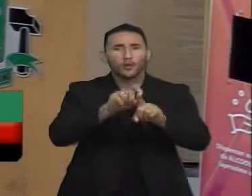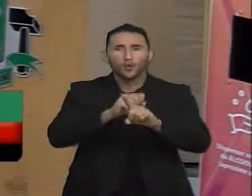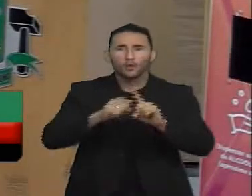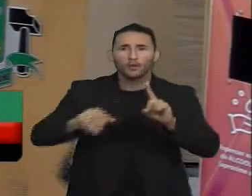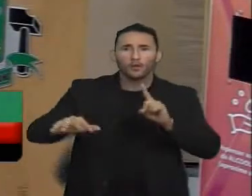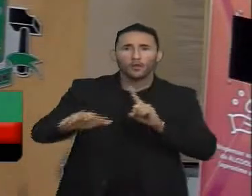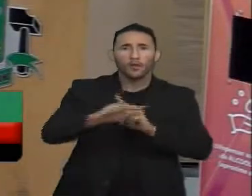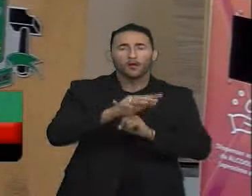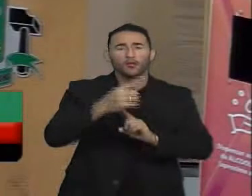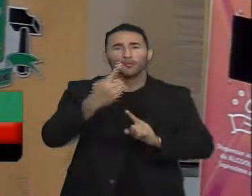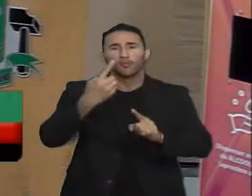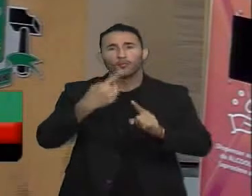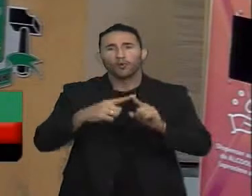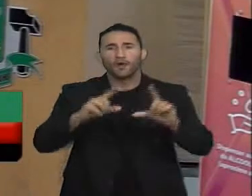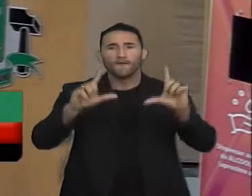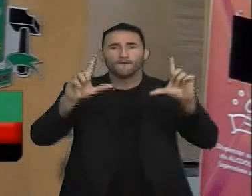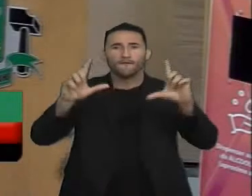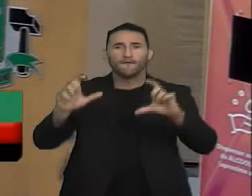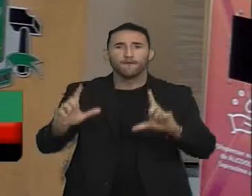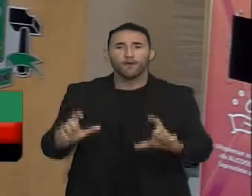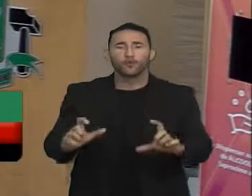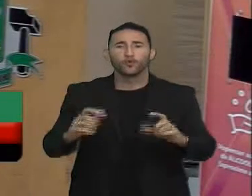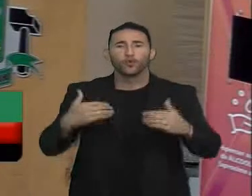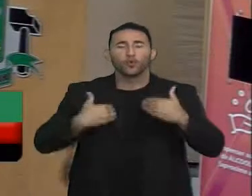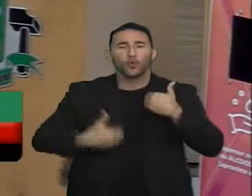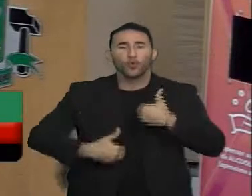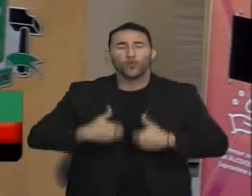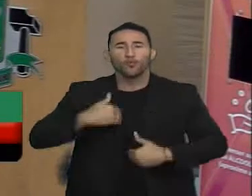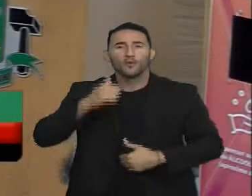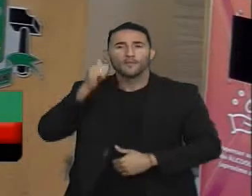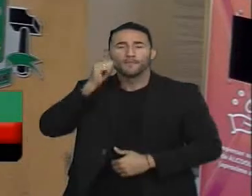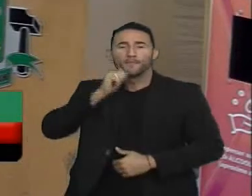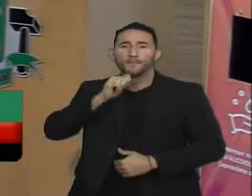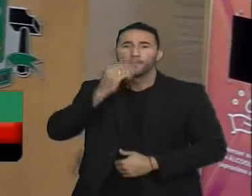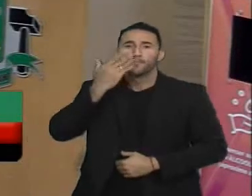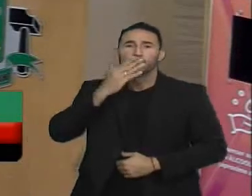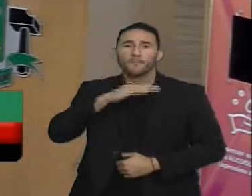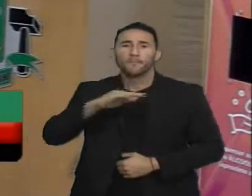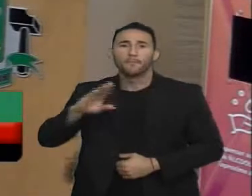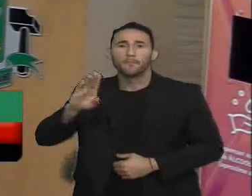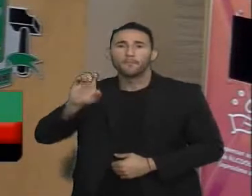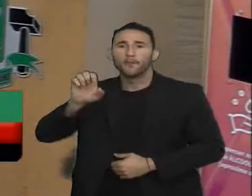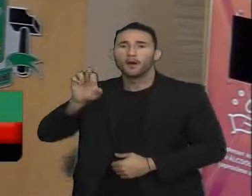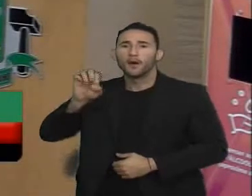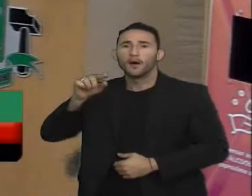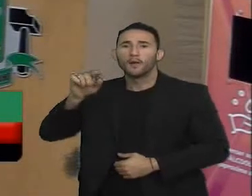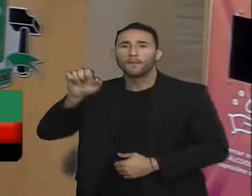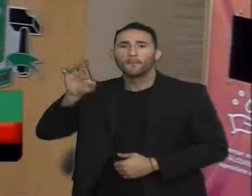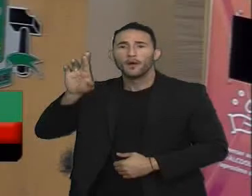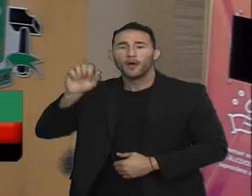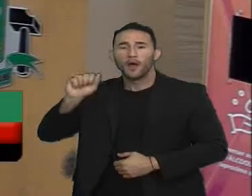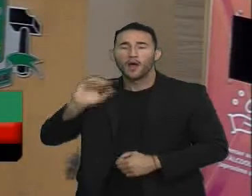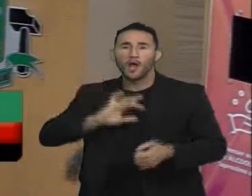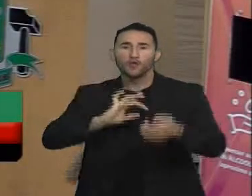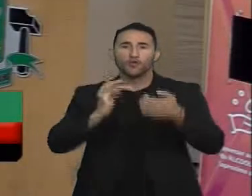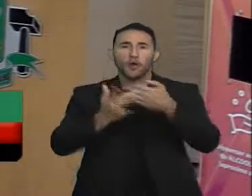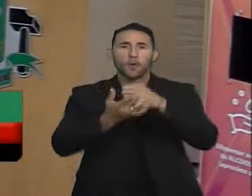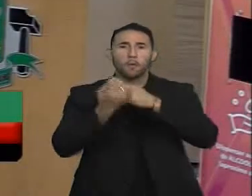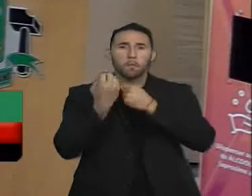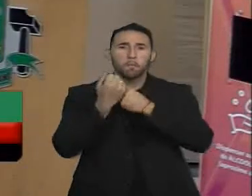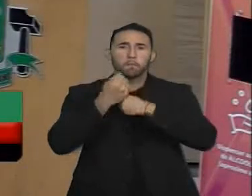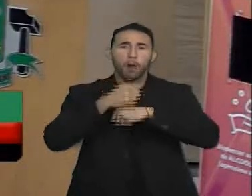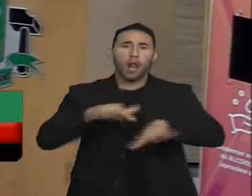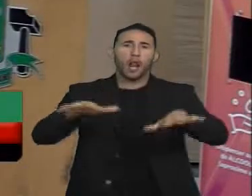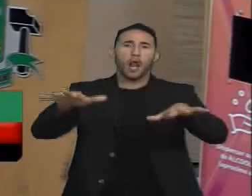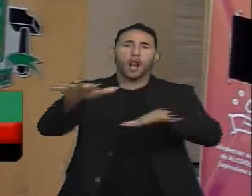as fotos do corpo da Bárbara circularam nas redes sociais, isso trazendo para a família uma